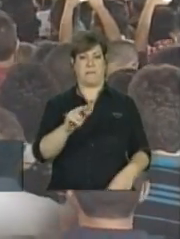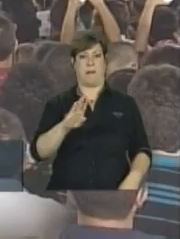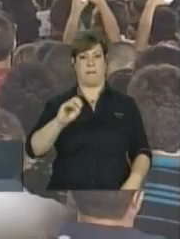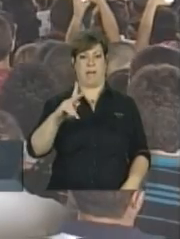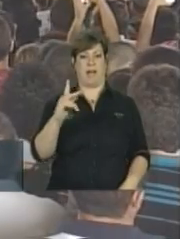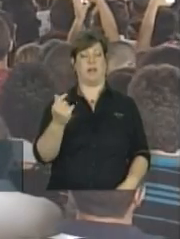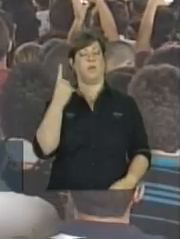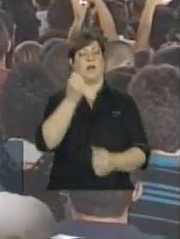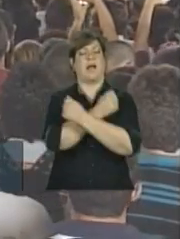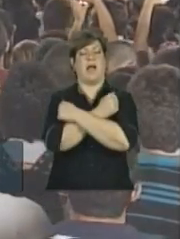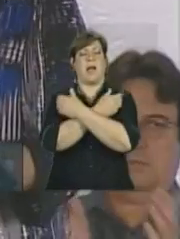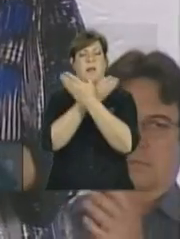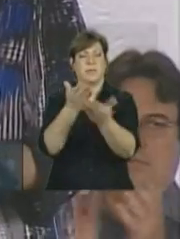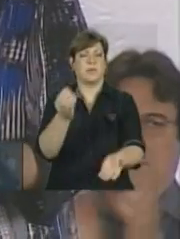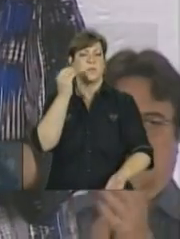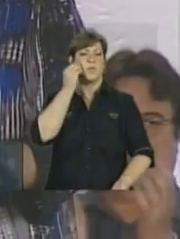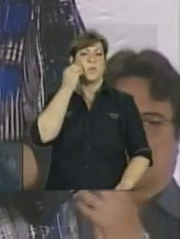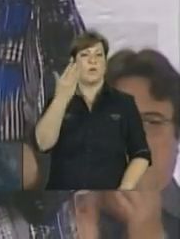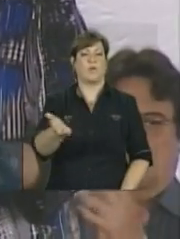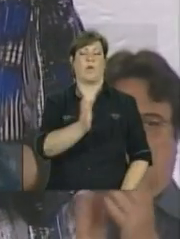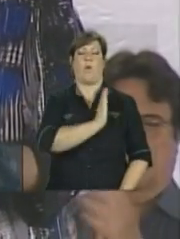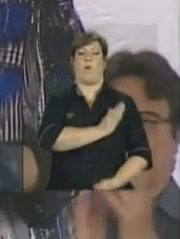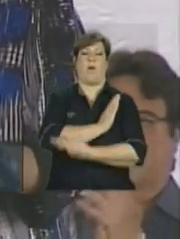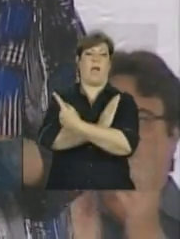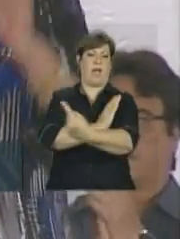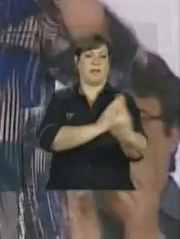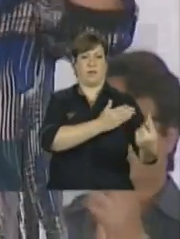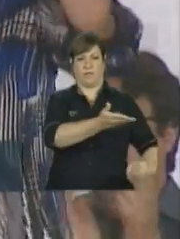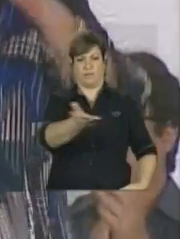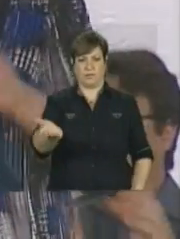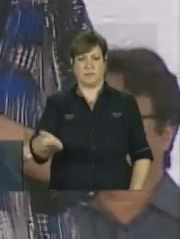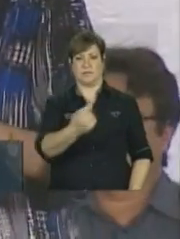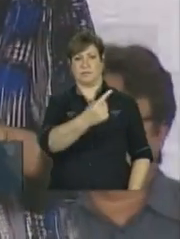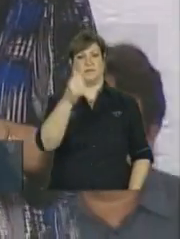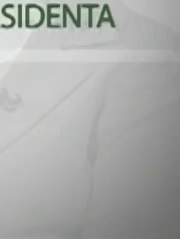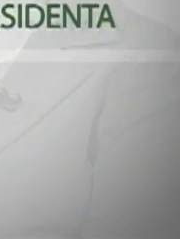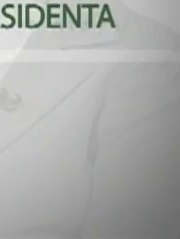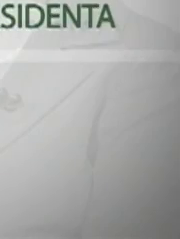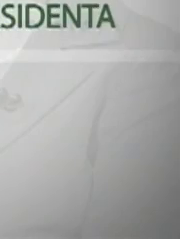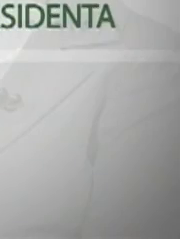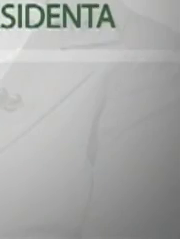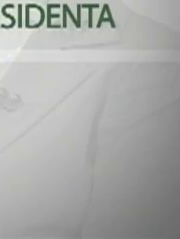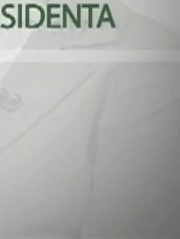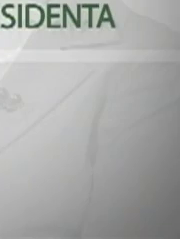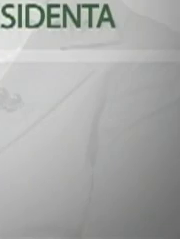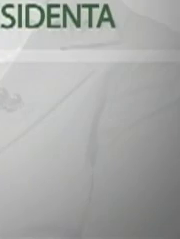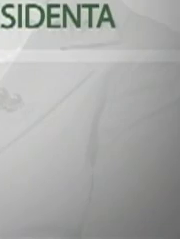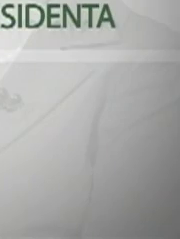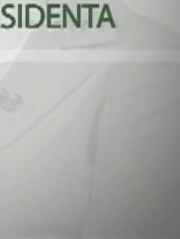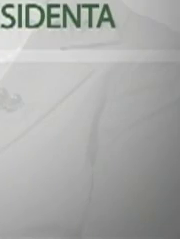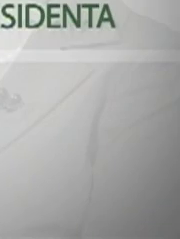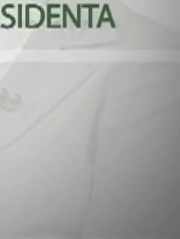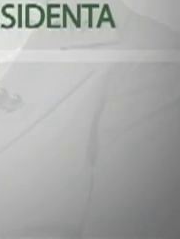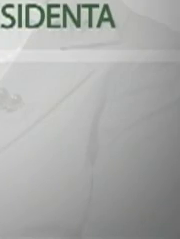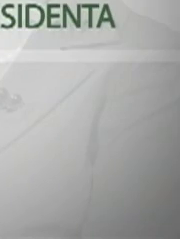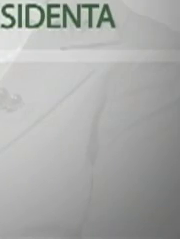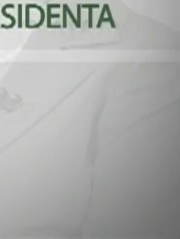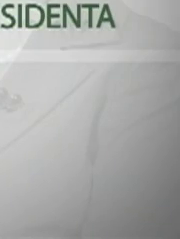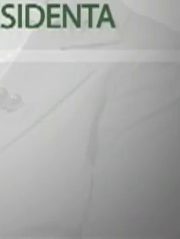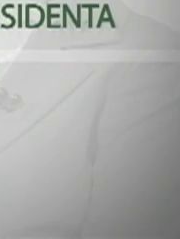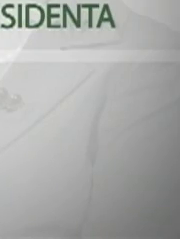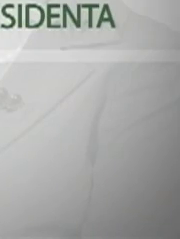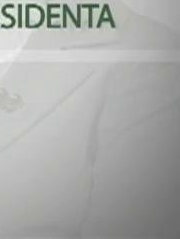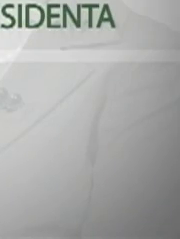Um abraço e um beijo no coração de cada um e de cada uma. Logo após o evento, a presidenta Dilma